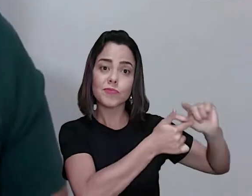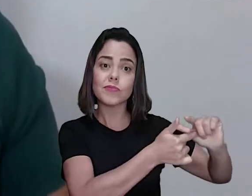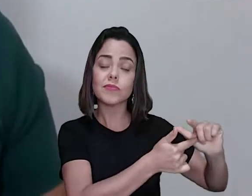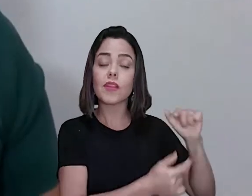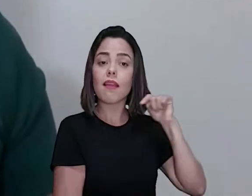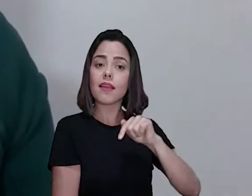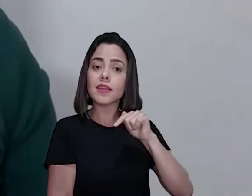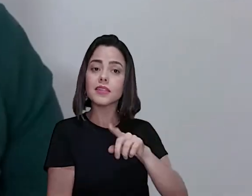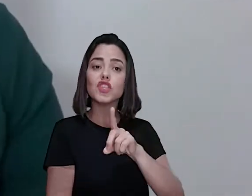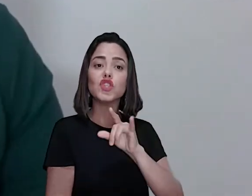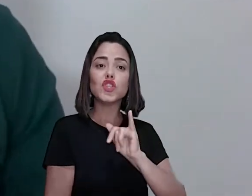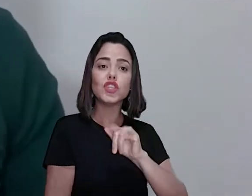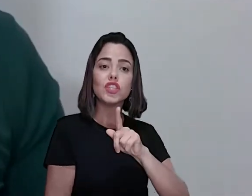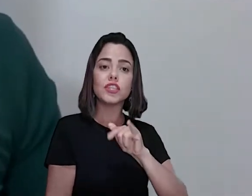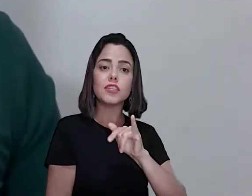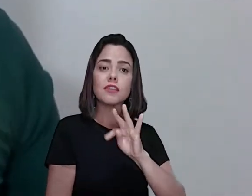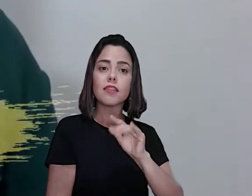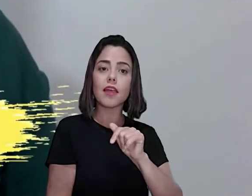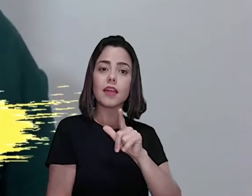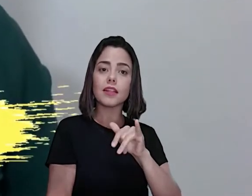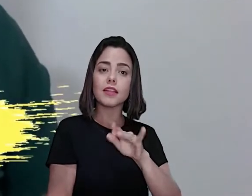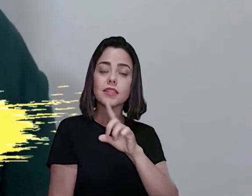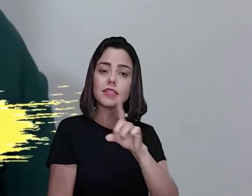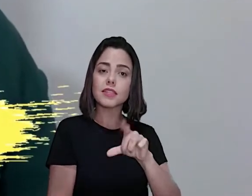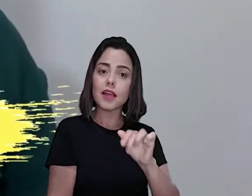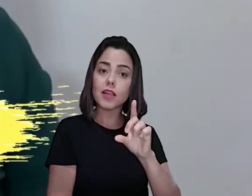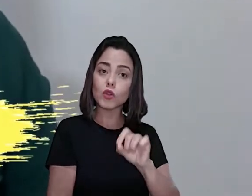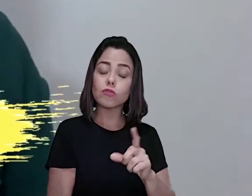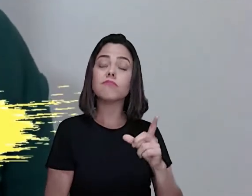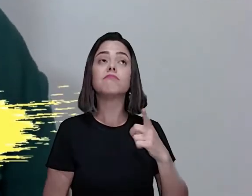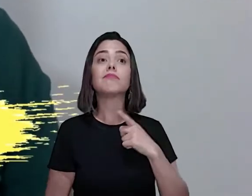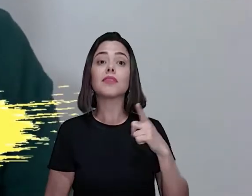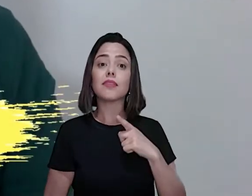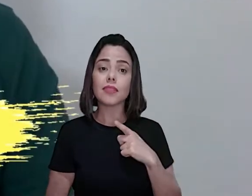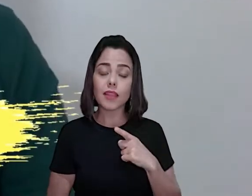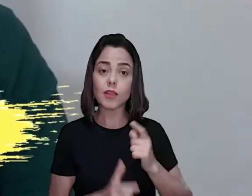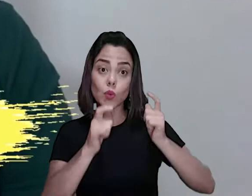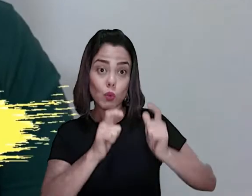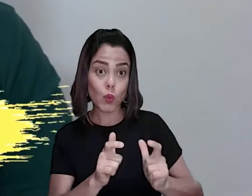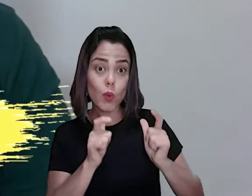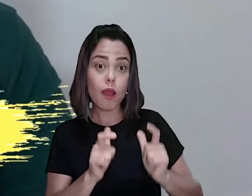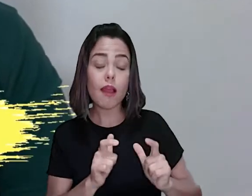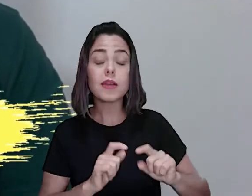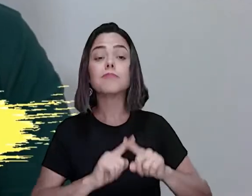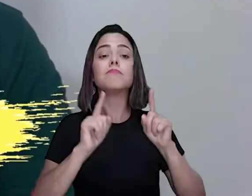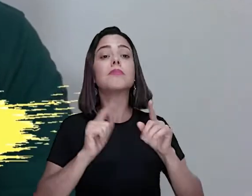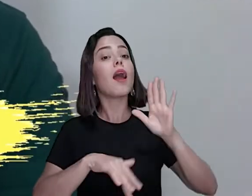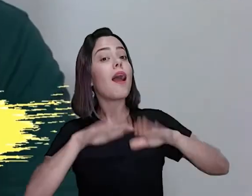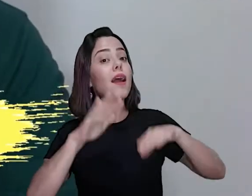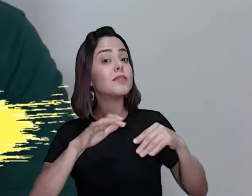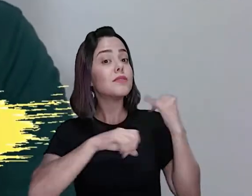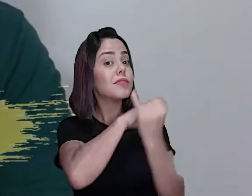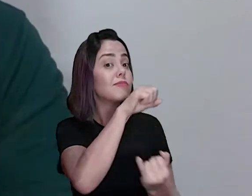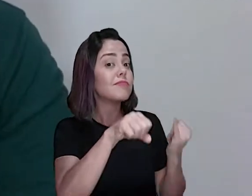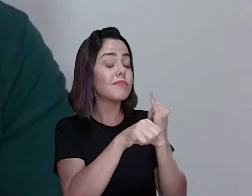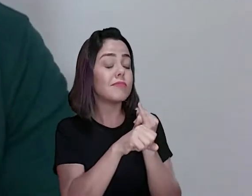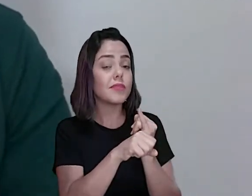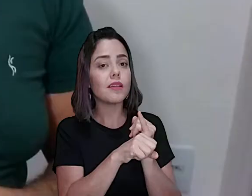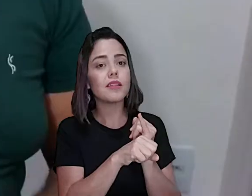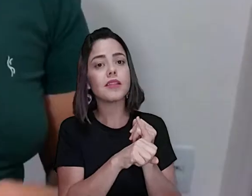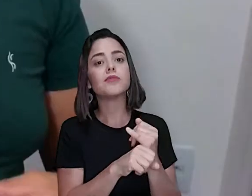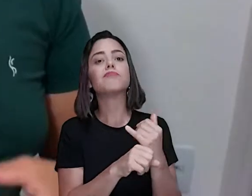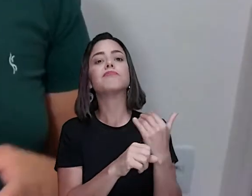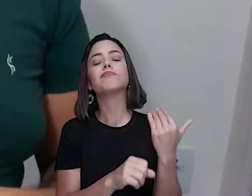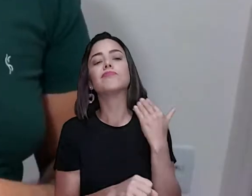bancos digitalizados, eles podem ser bancos físicos que têm parte das suas atividades de modo online, na